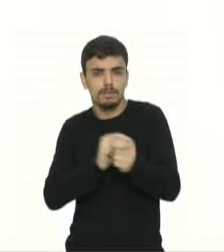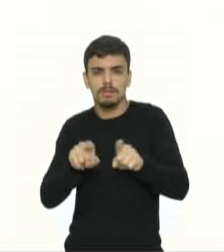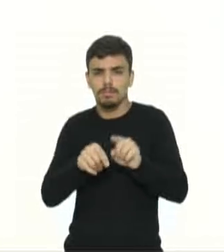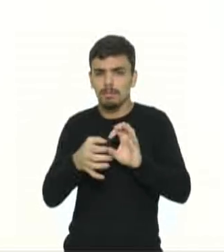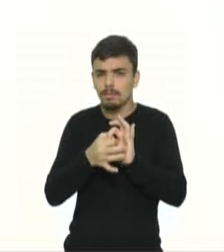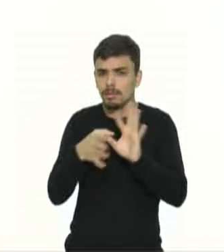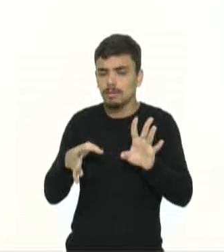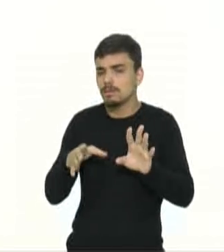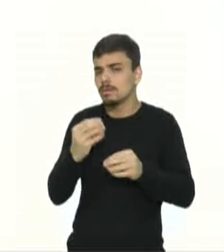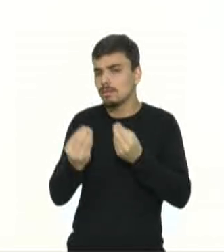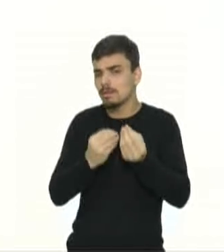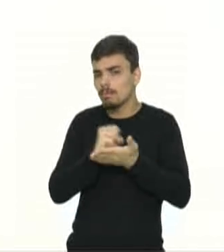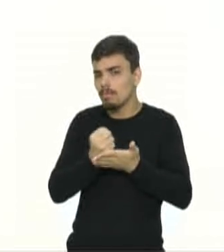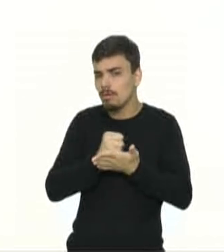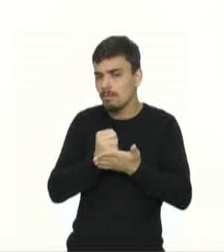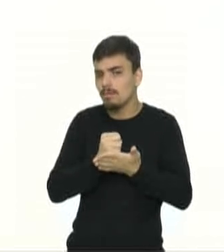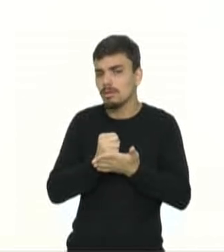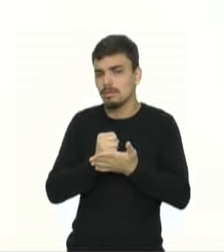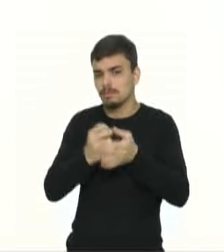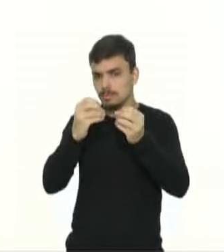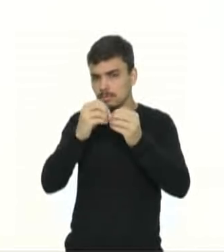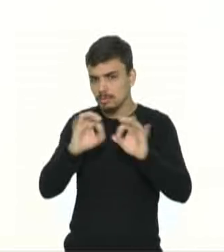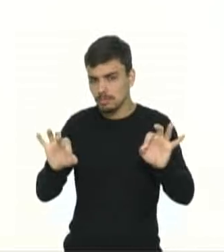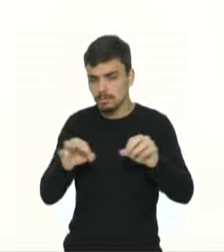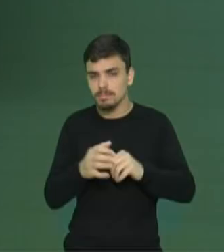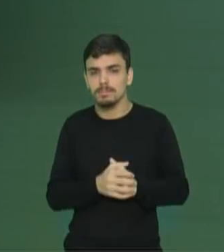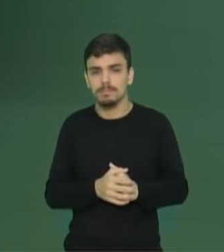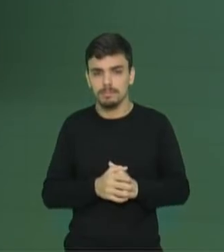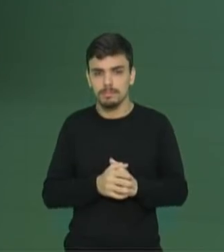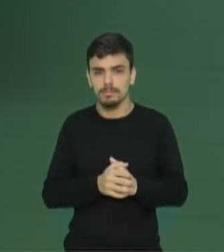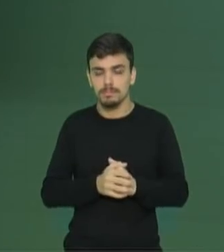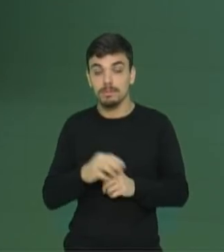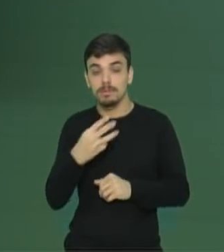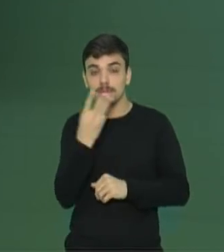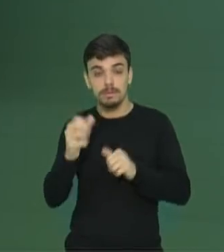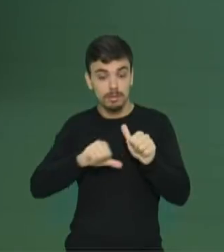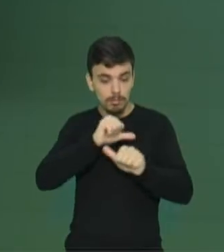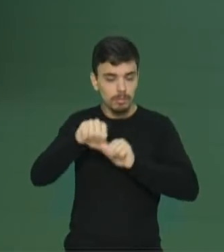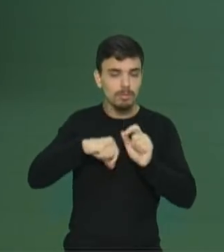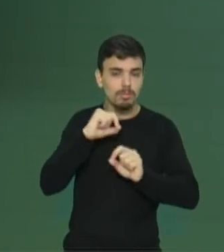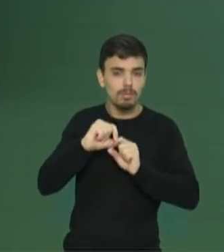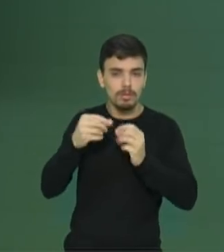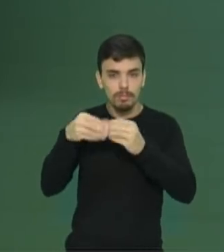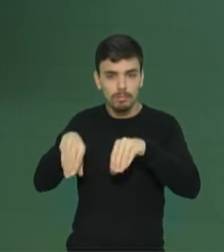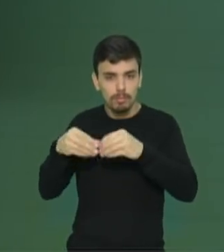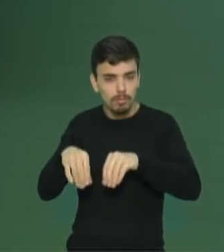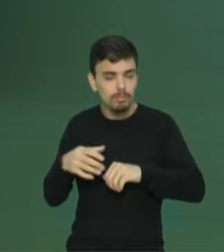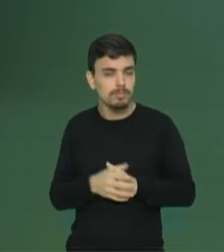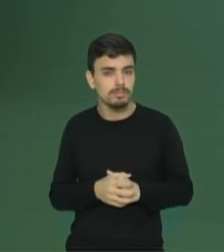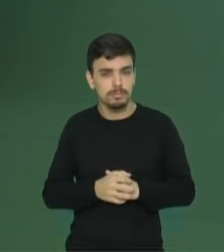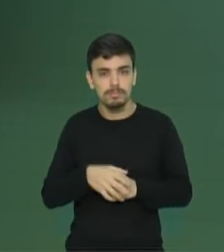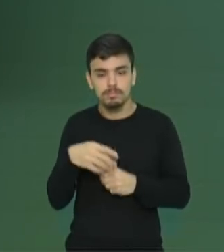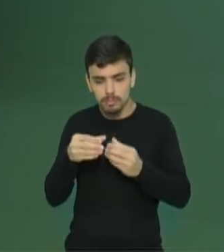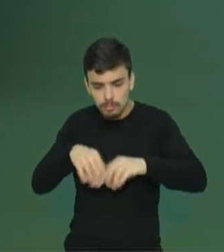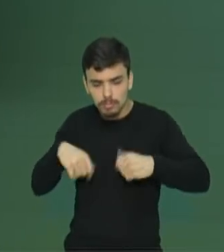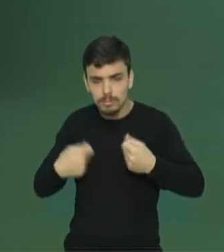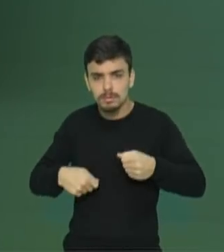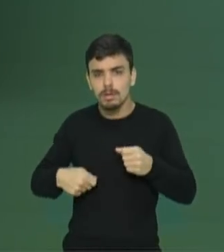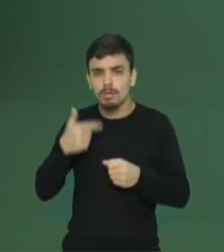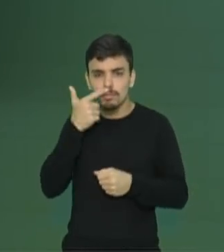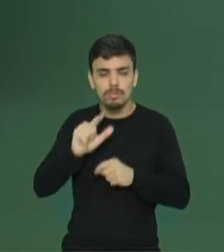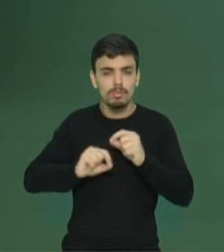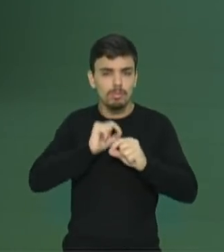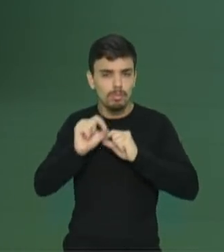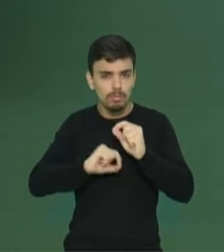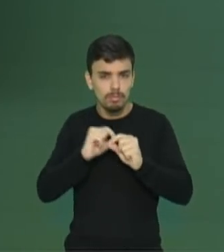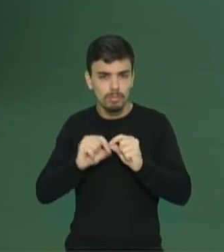se movimente de forma mais eficaz. E tem uma terceira mudança também, né? No ovo. Esse ovo precisou ganhar todos os